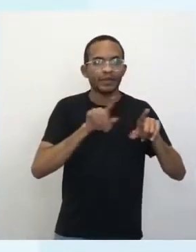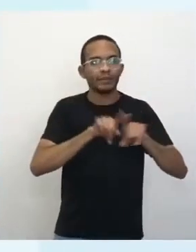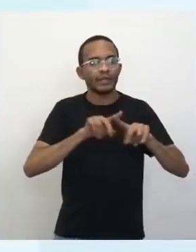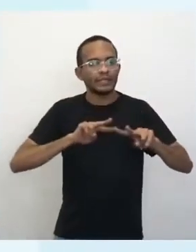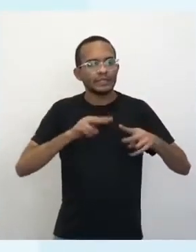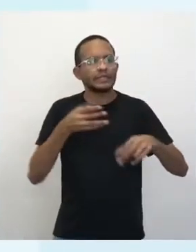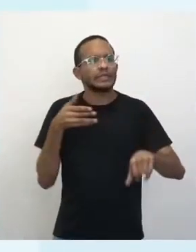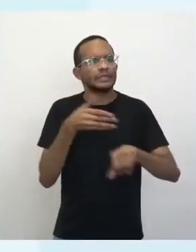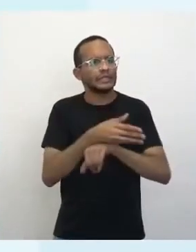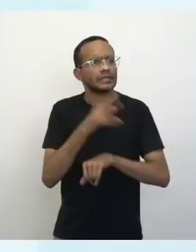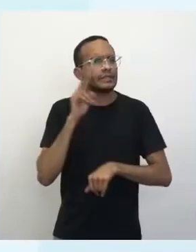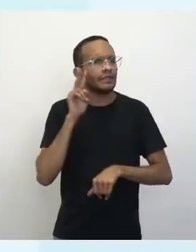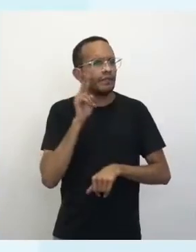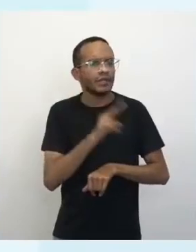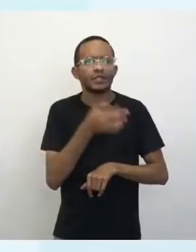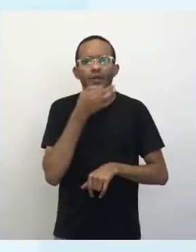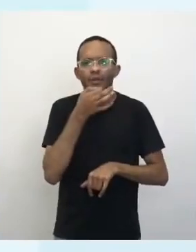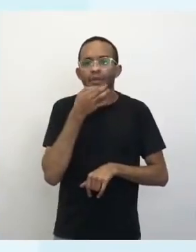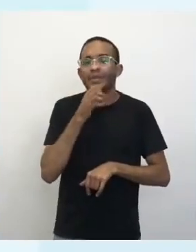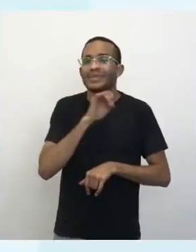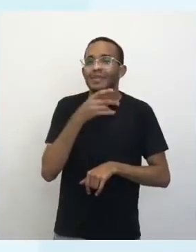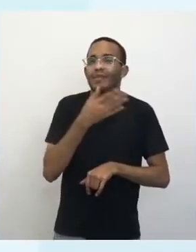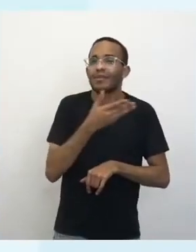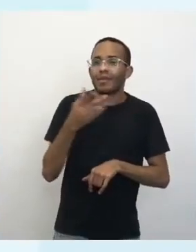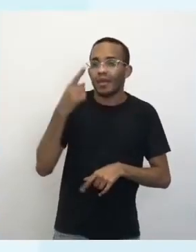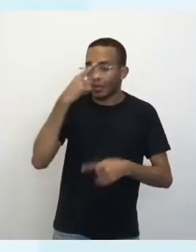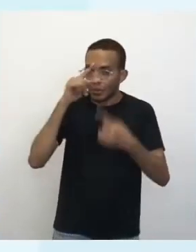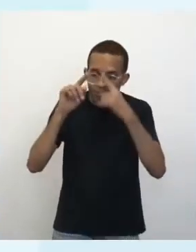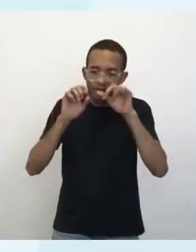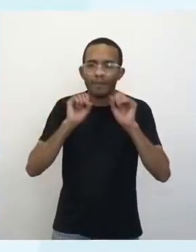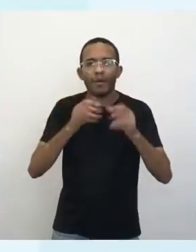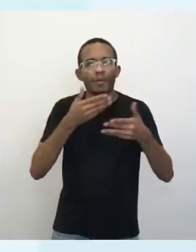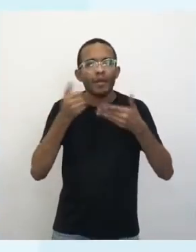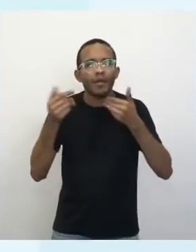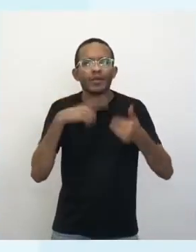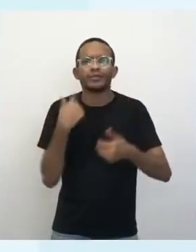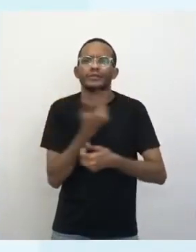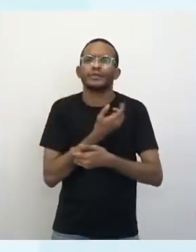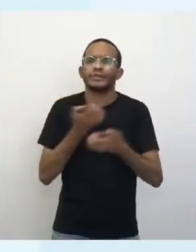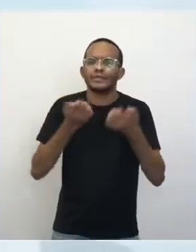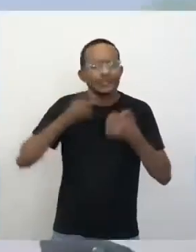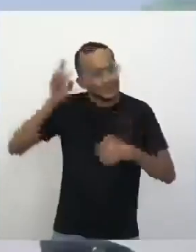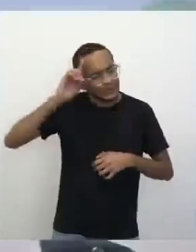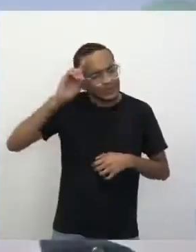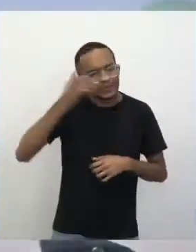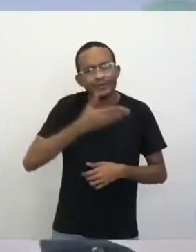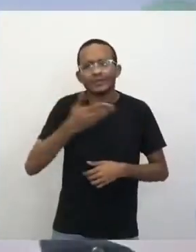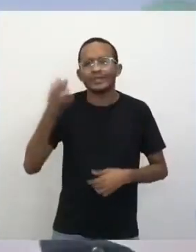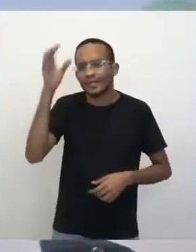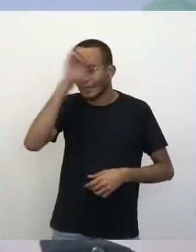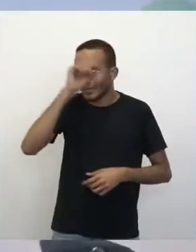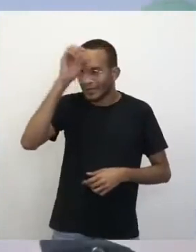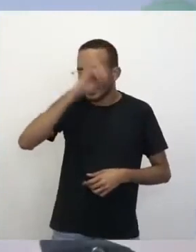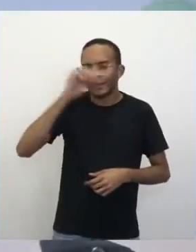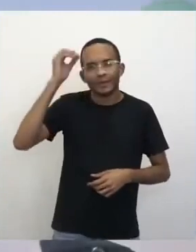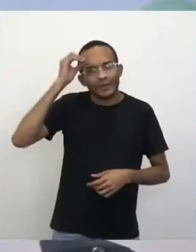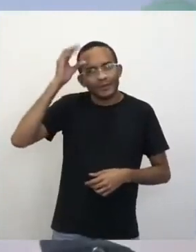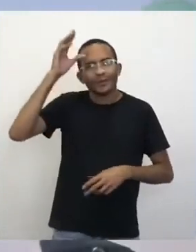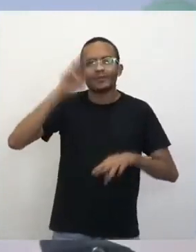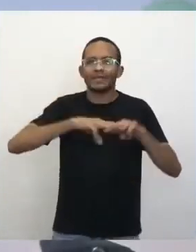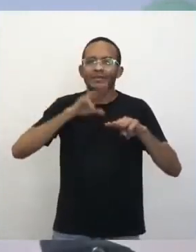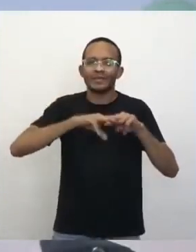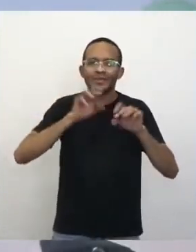Entrem lá, dê sua opinião. Diga se você ainda ficou com alguma dúvida, o que a gente pode melhorar. Porque a gente quer melhorar cada dia para que você aprenda cada dia mais